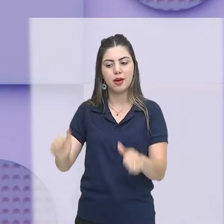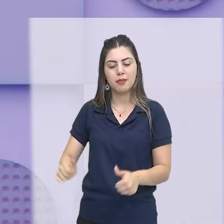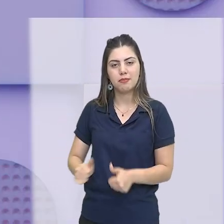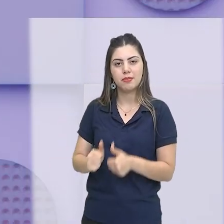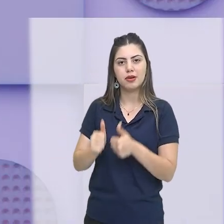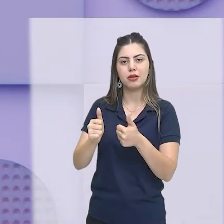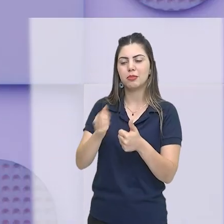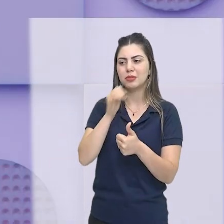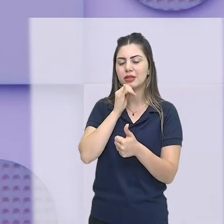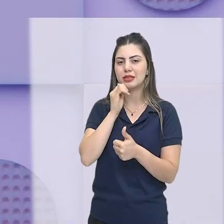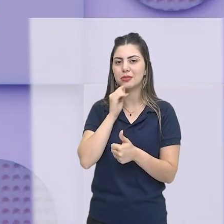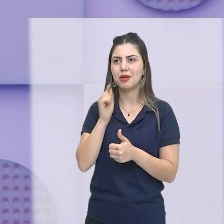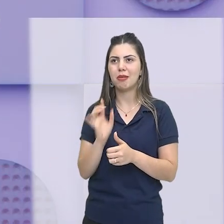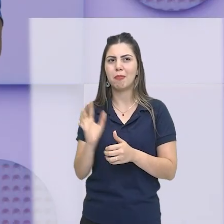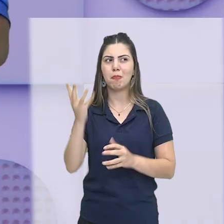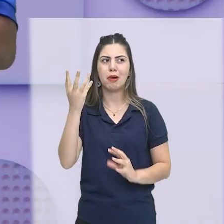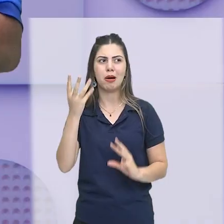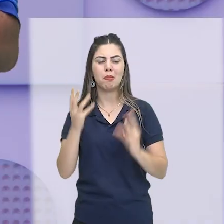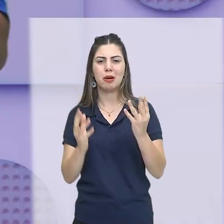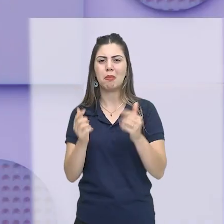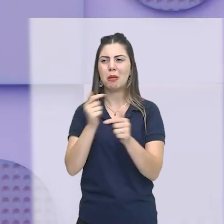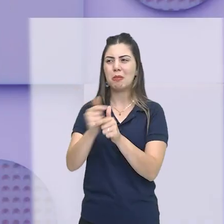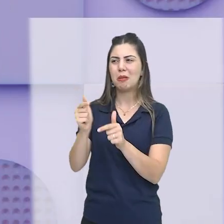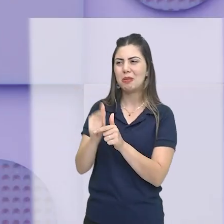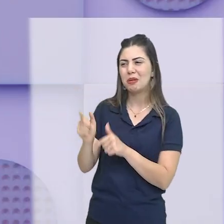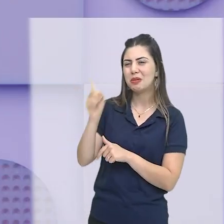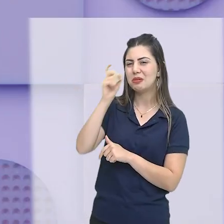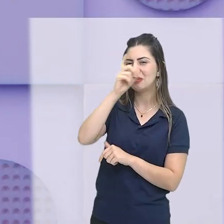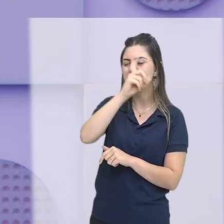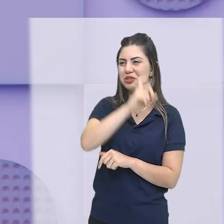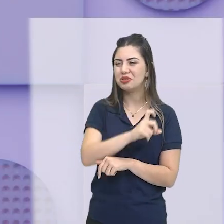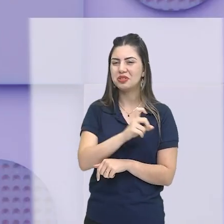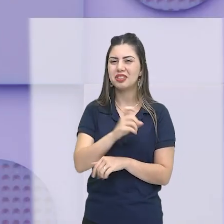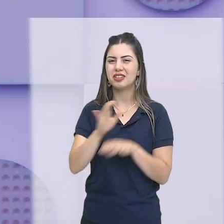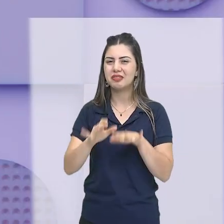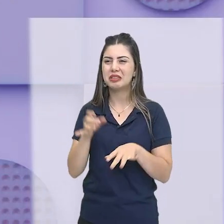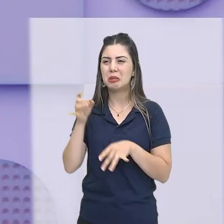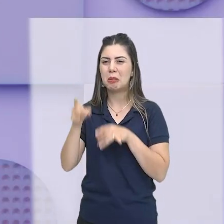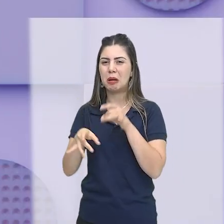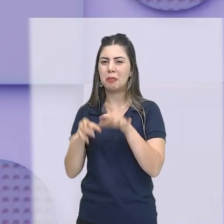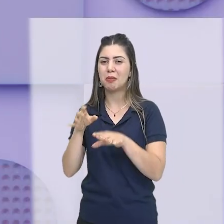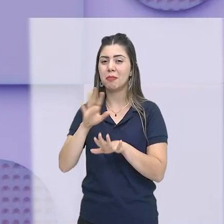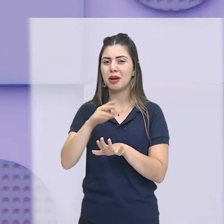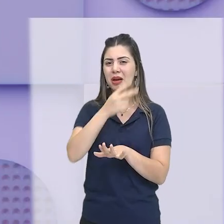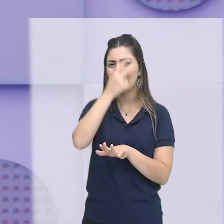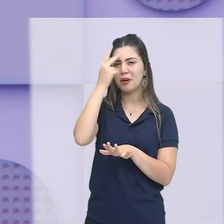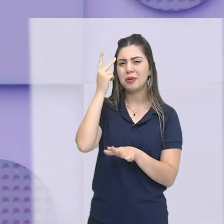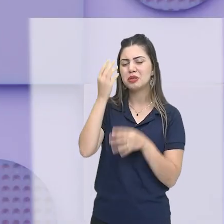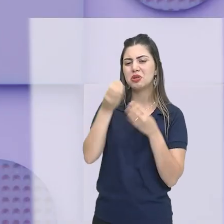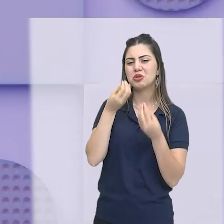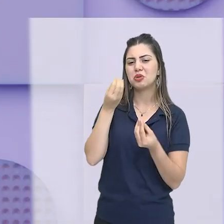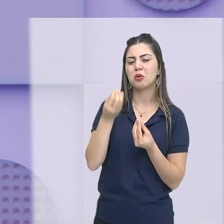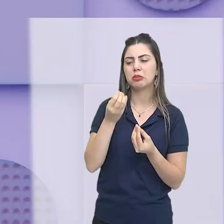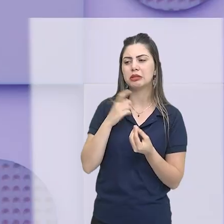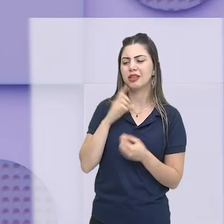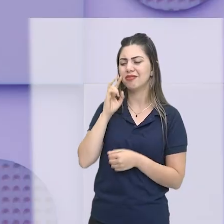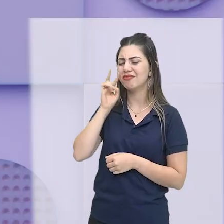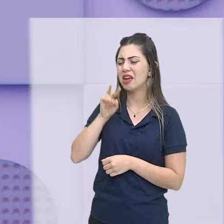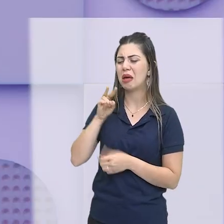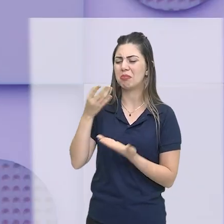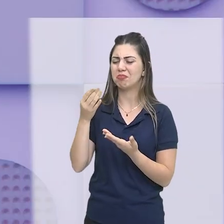em situações e em cenários caóticos, e que no primeiro momento as pessoas até têm uma visão